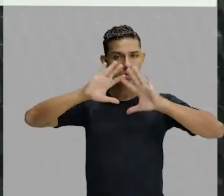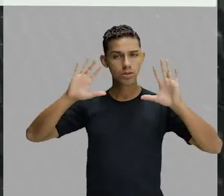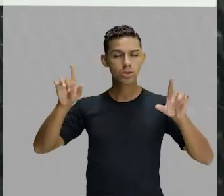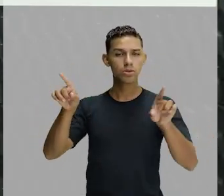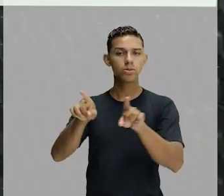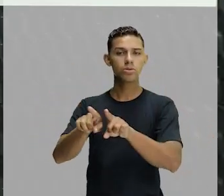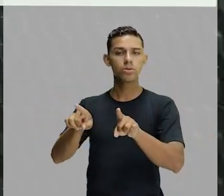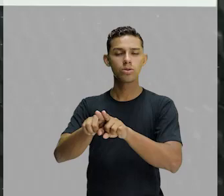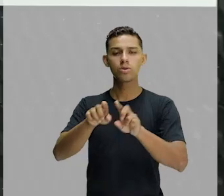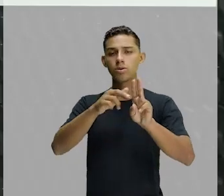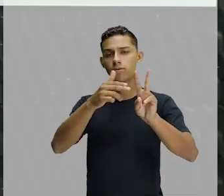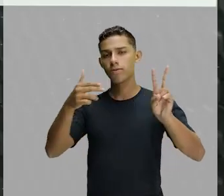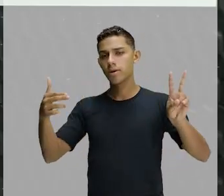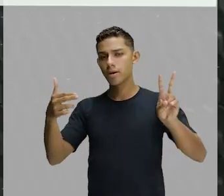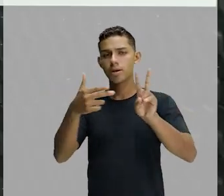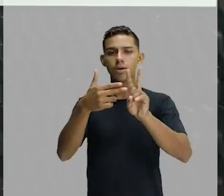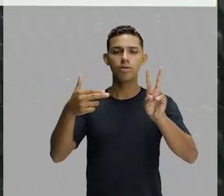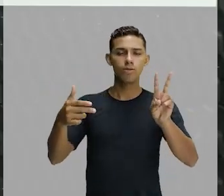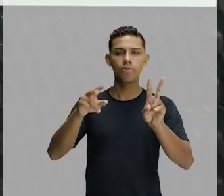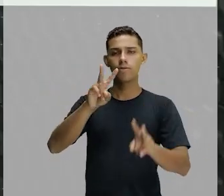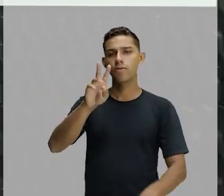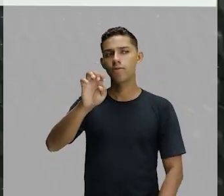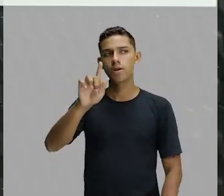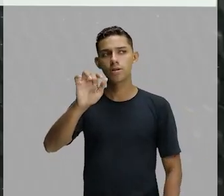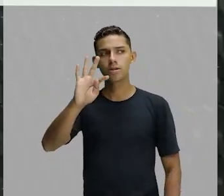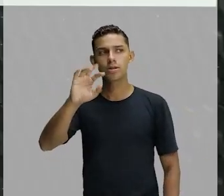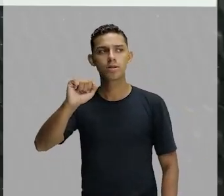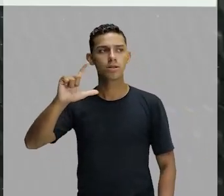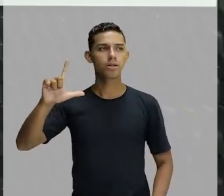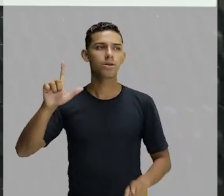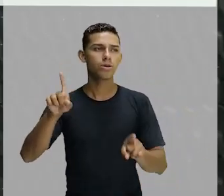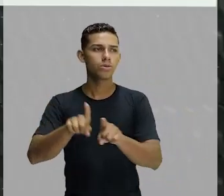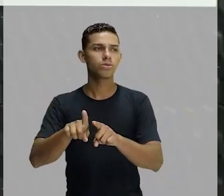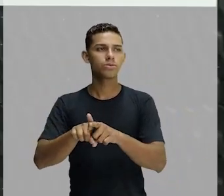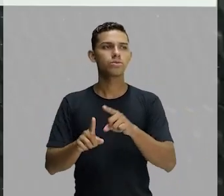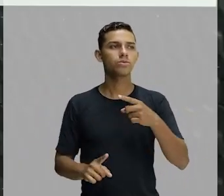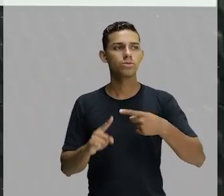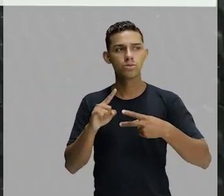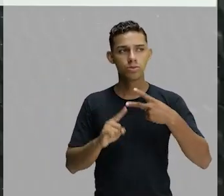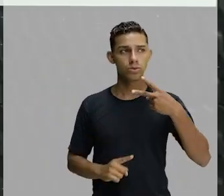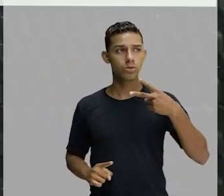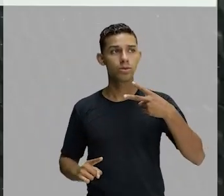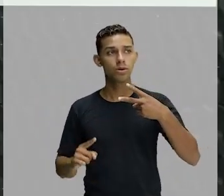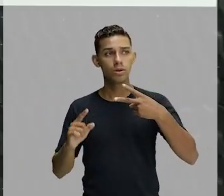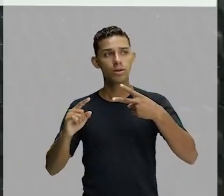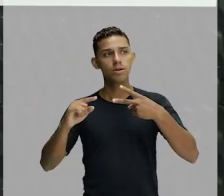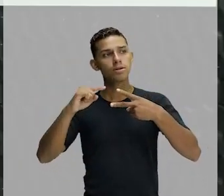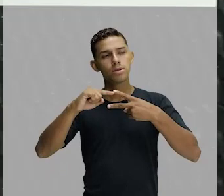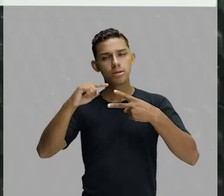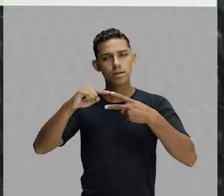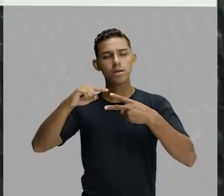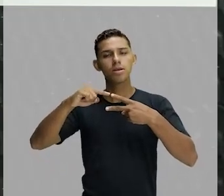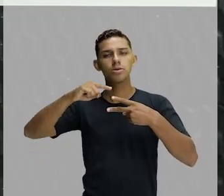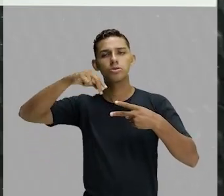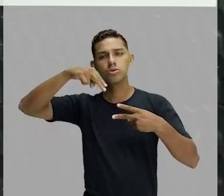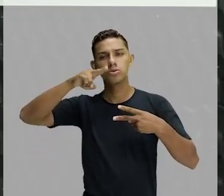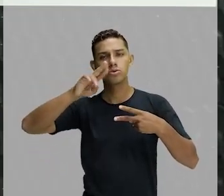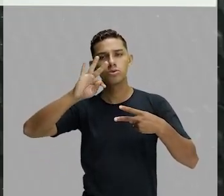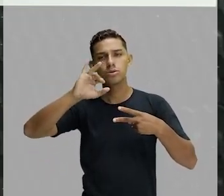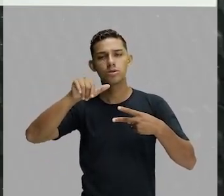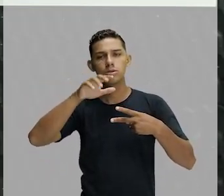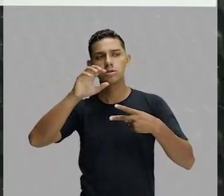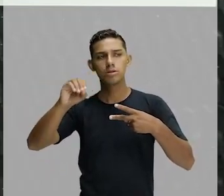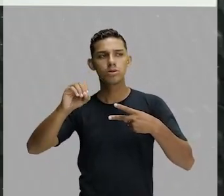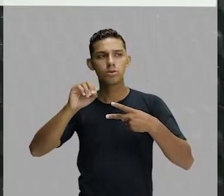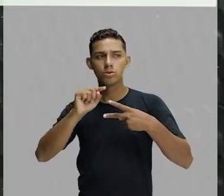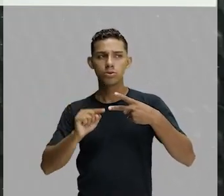vegetal. Então, nutrição vegetal, eu até fiz aqui essa divisão. A nutrição vegetal, ela